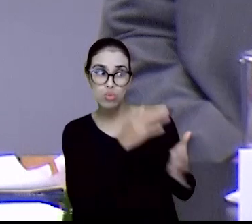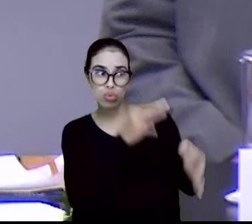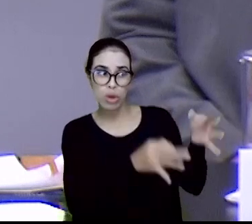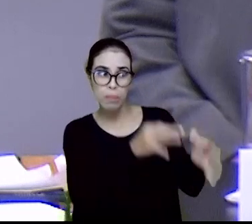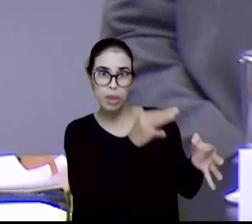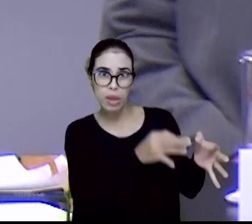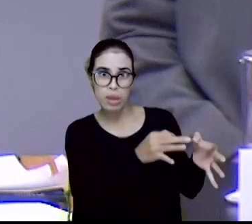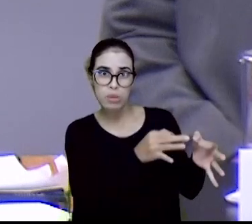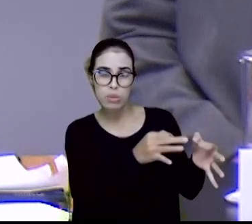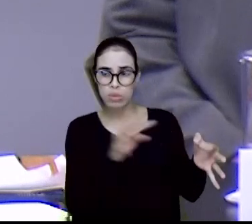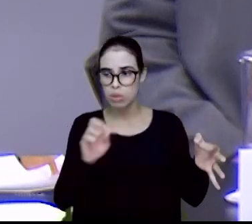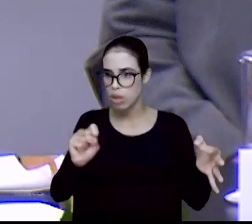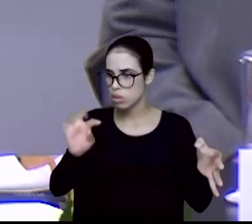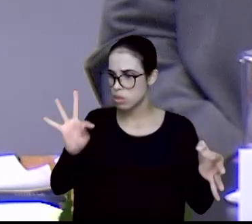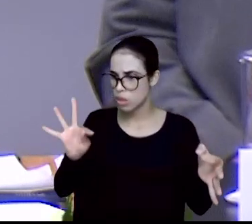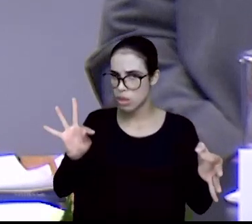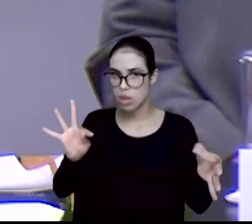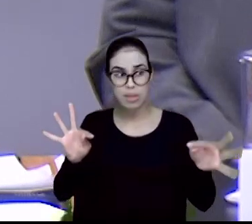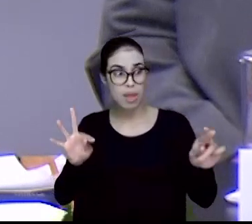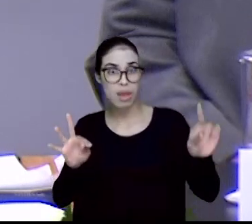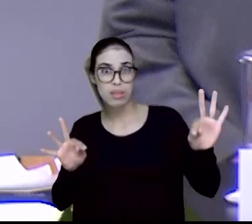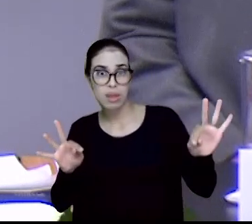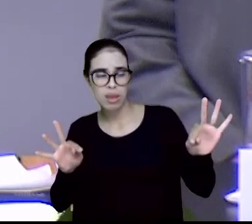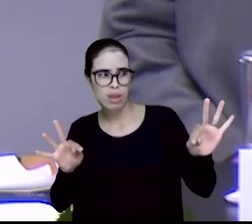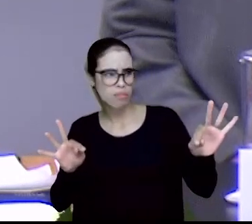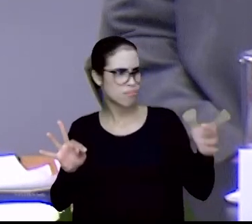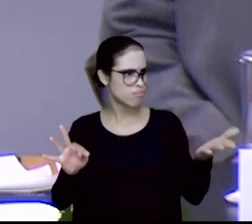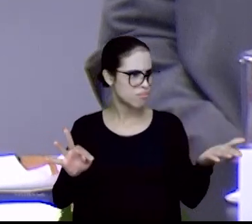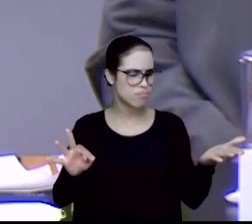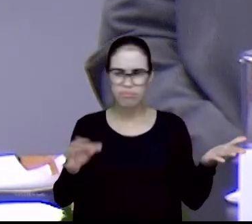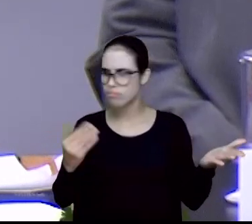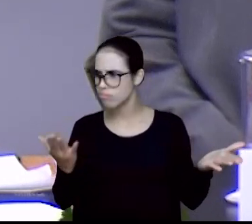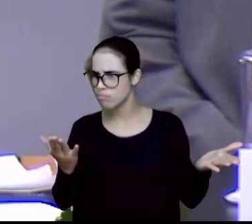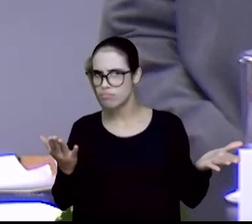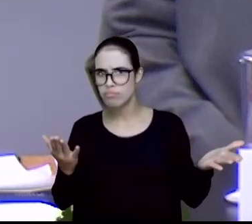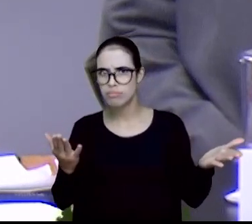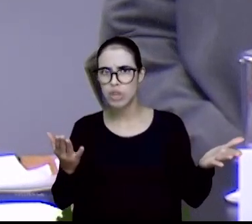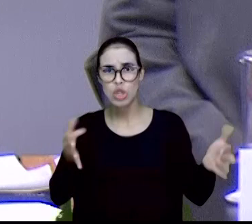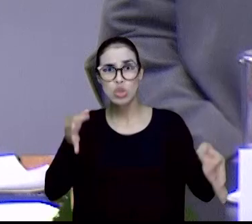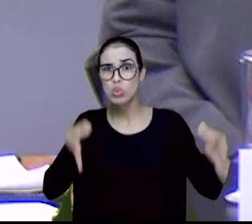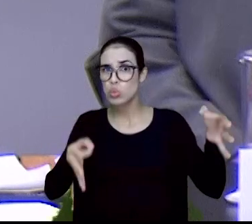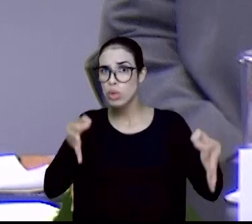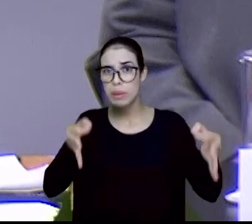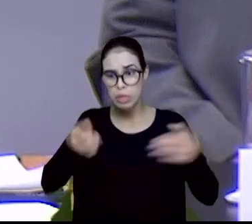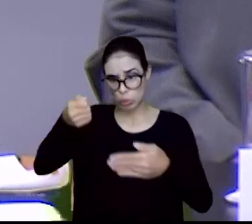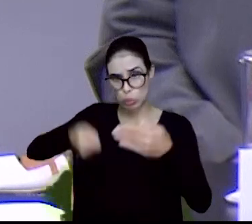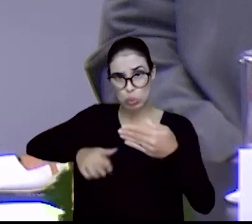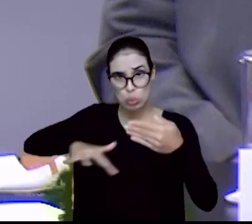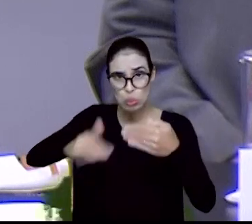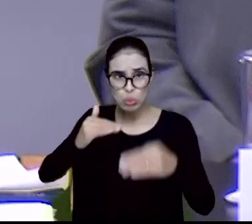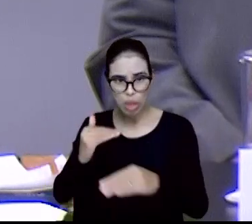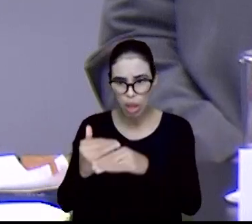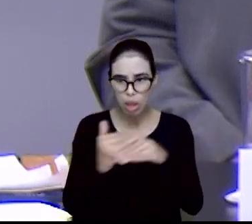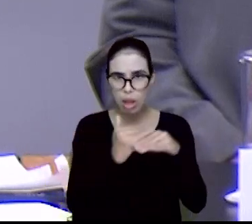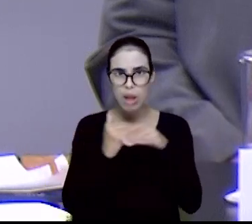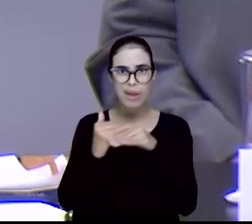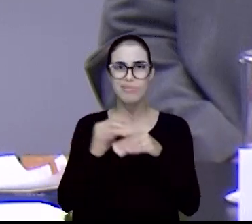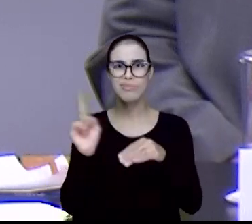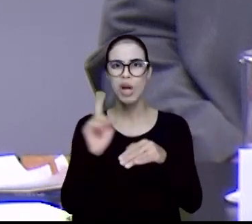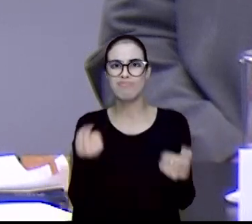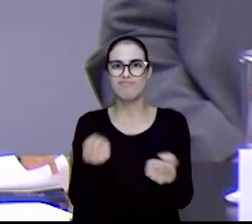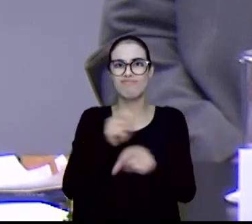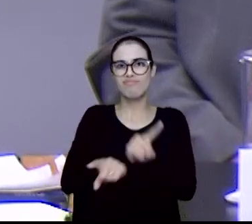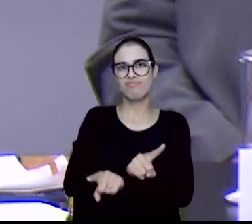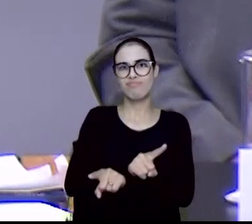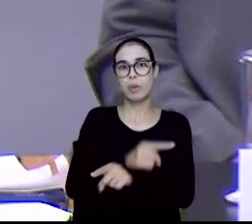próprio TST, muitos juízes não decidem na linha da jurisprudência do precedente do Supremo por não